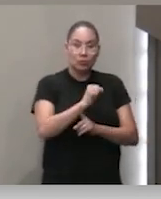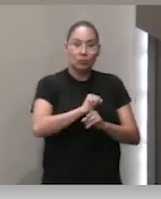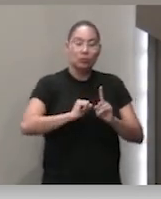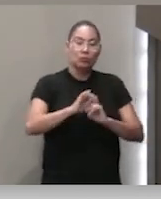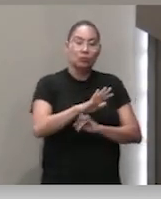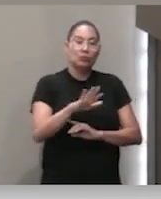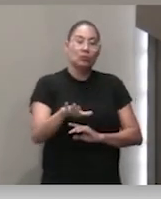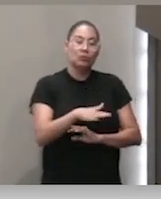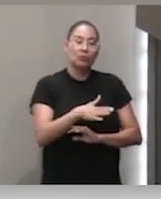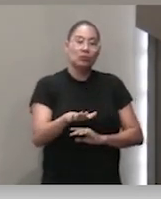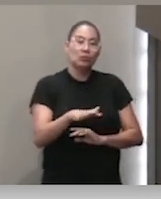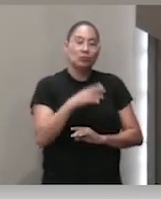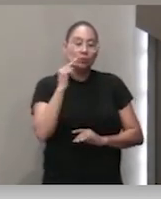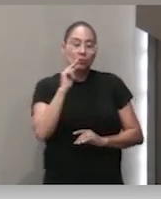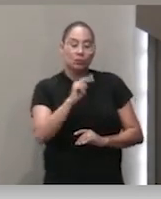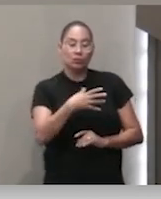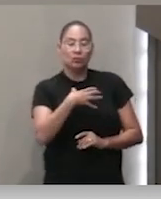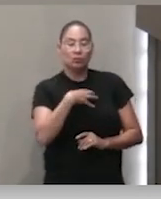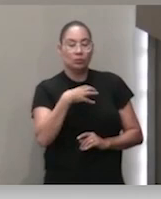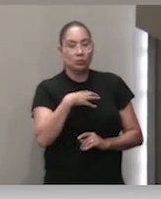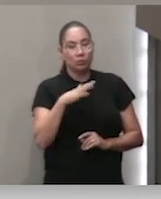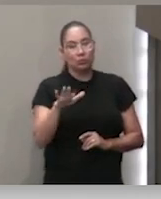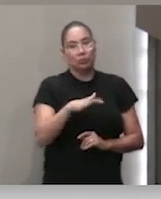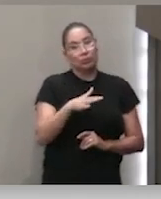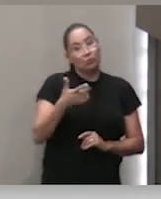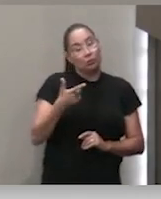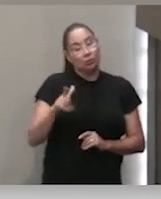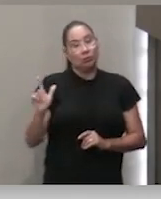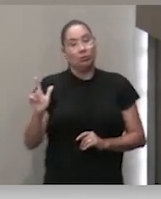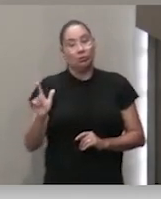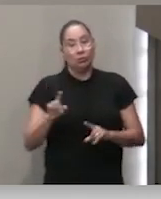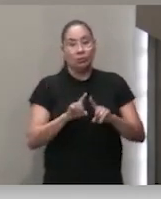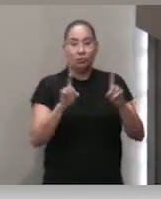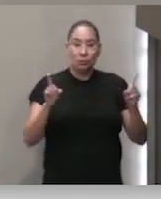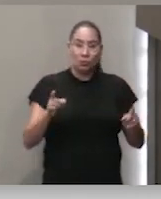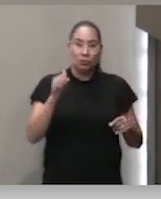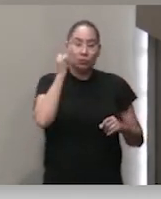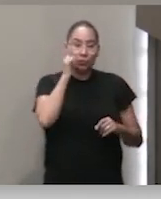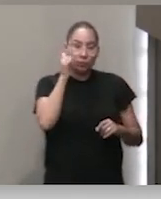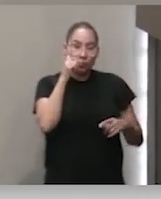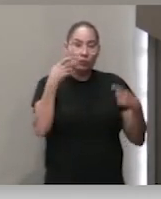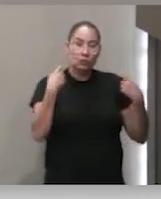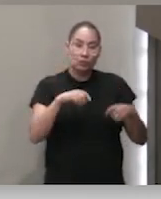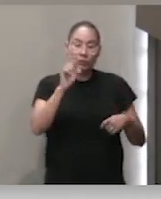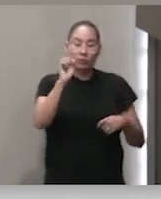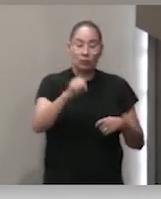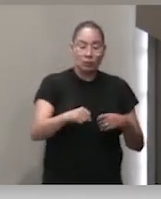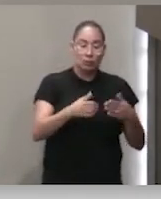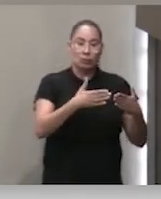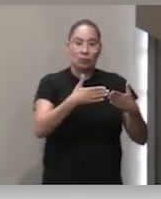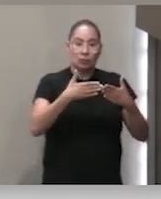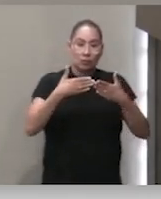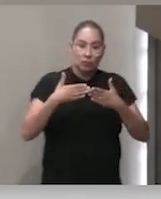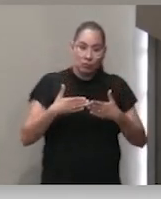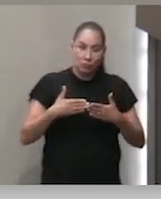às vezes enxerga de uma maneira e às vezes é de outra, mas que as mulheres têm que ser sim protegidas